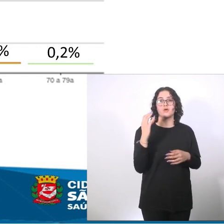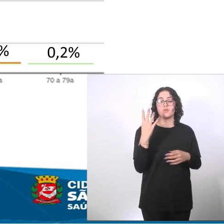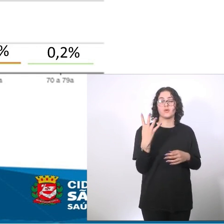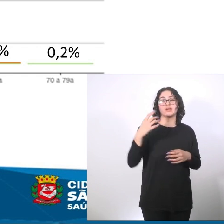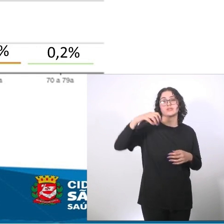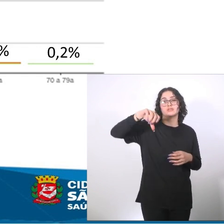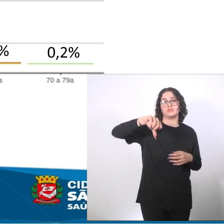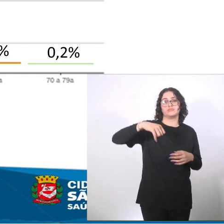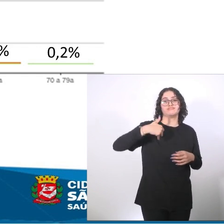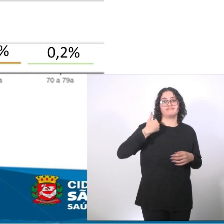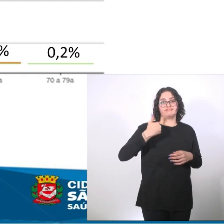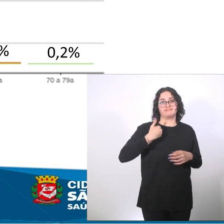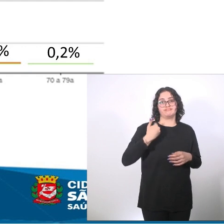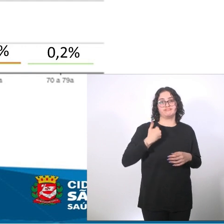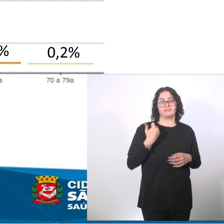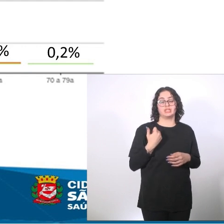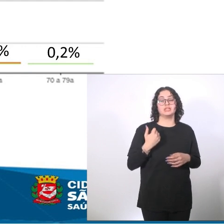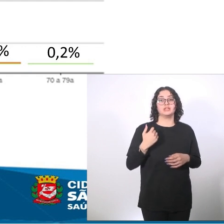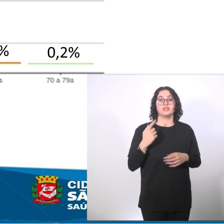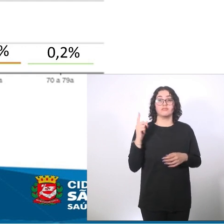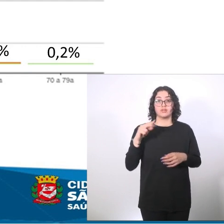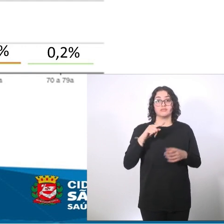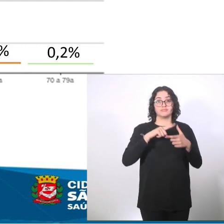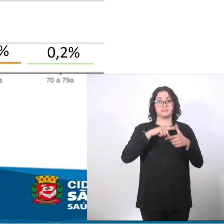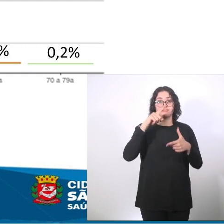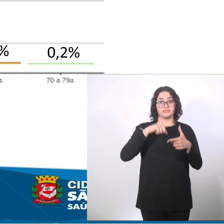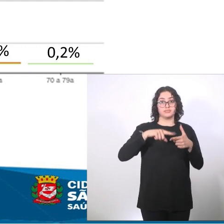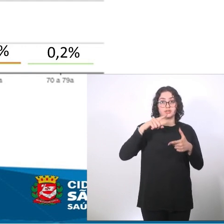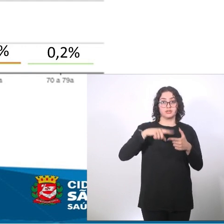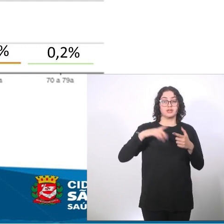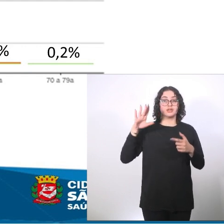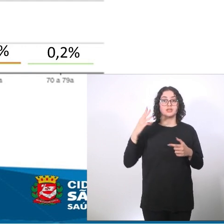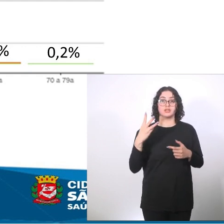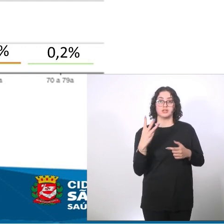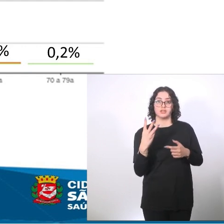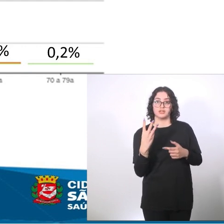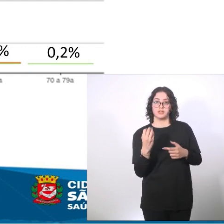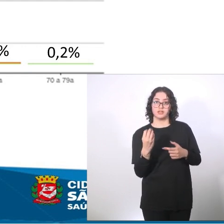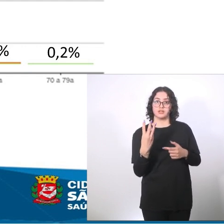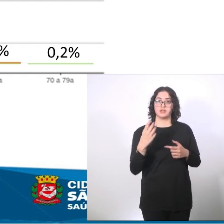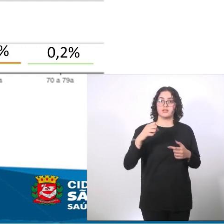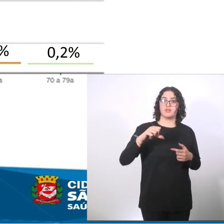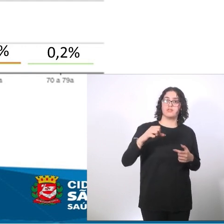49 anos. Aqui os percentuais, então, de 30 a 39,